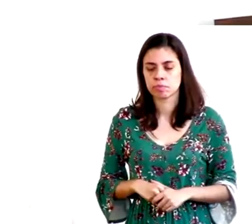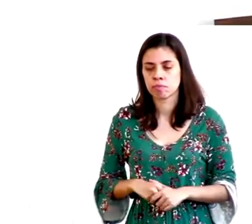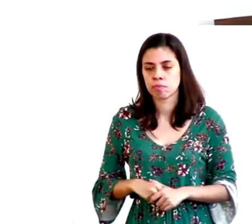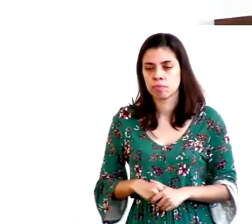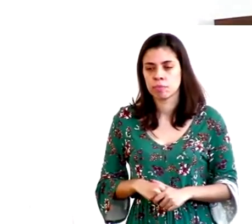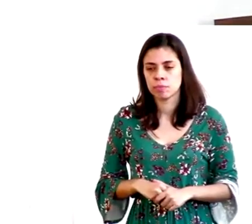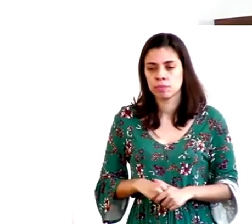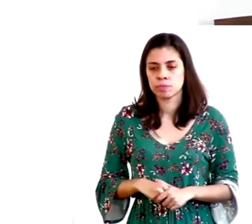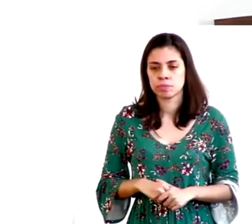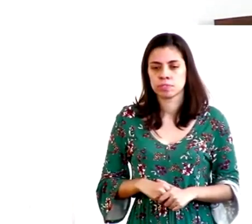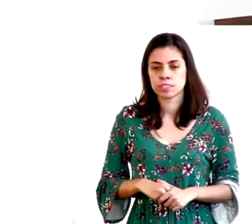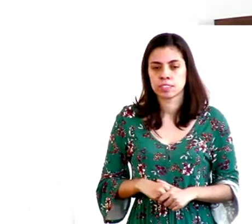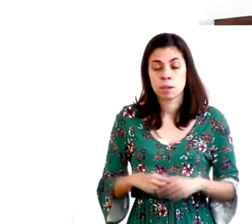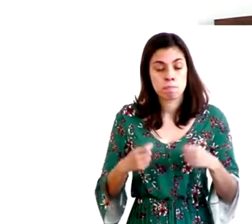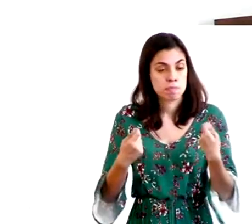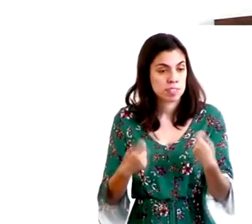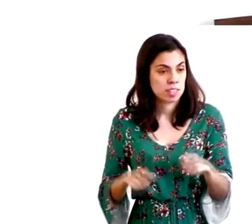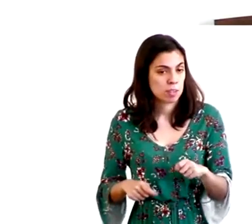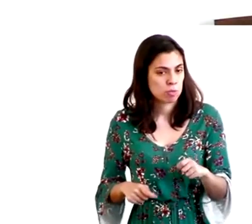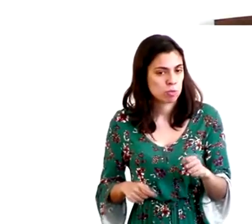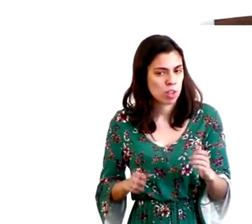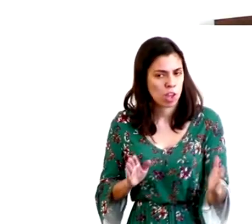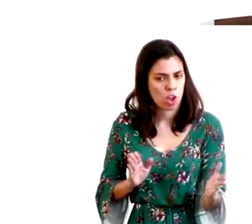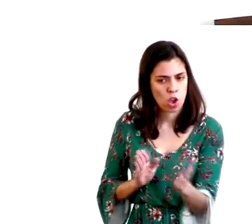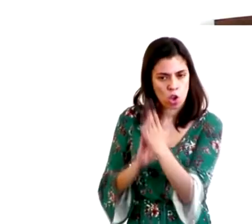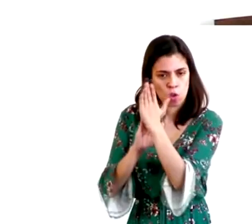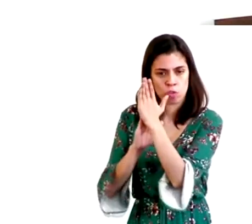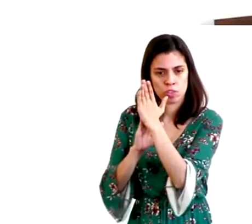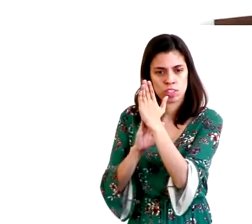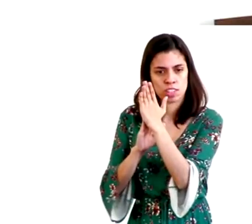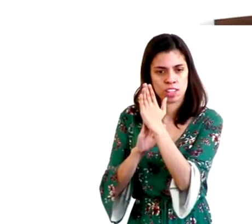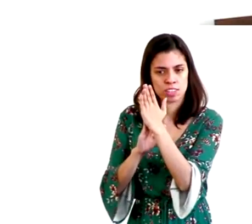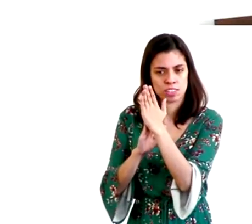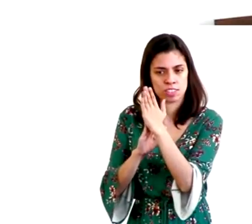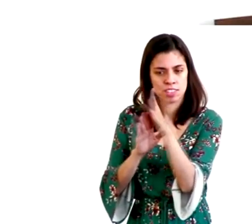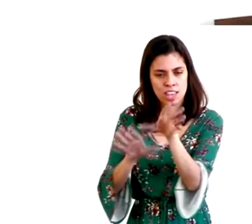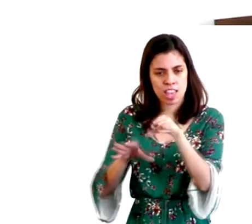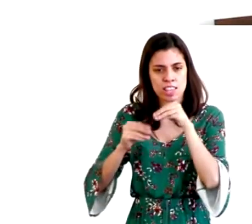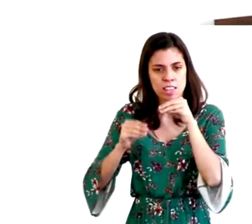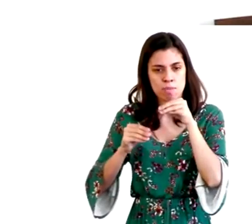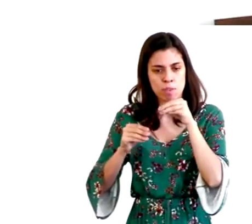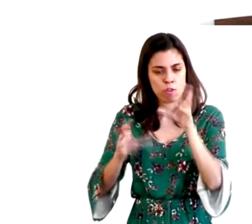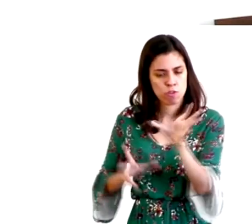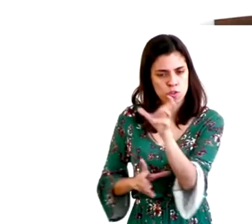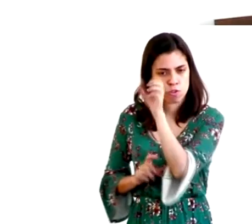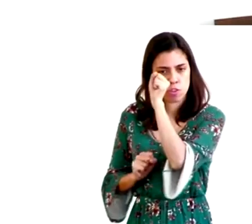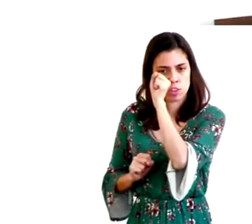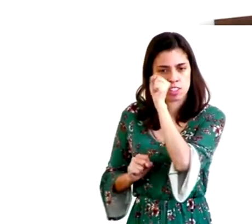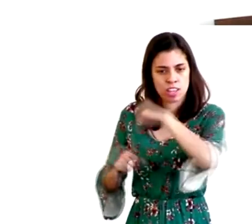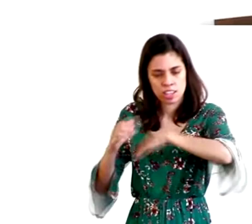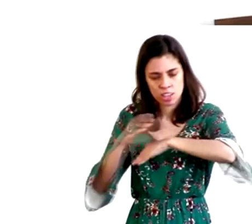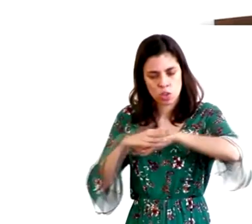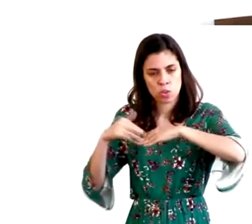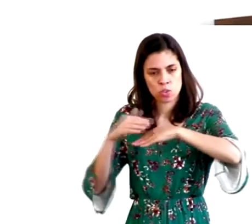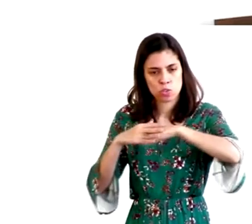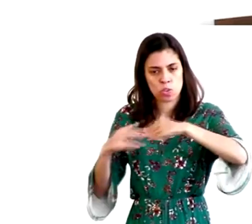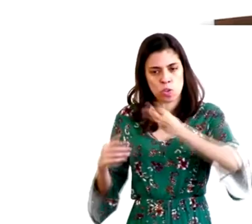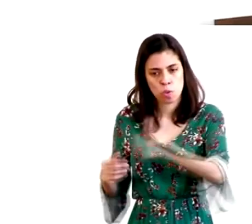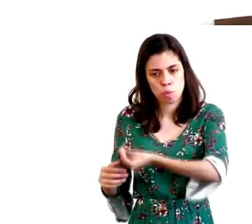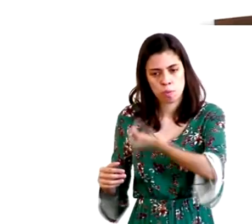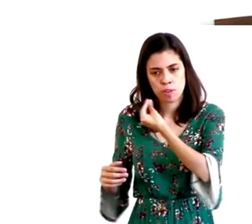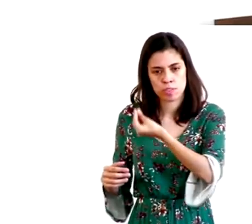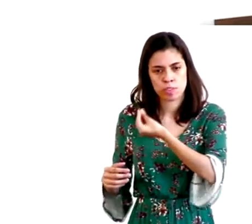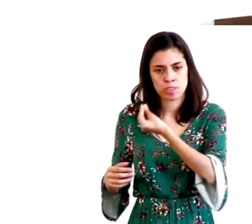inspirados, animados, confrontados a viver como cidadãos do reino no